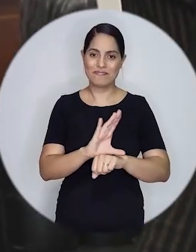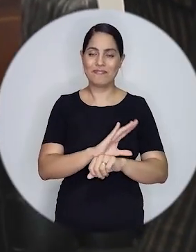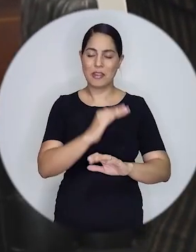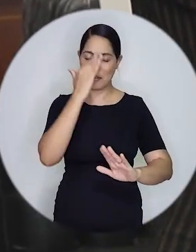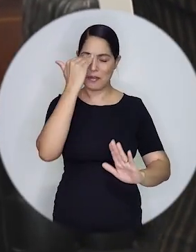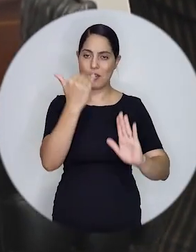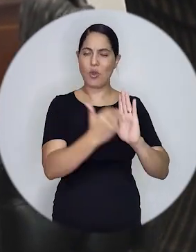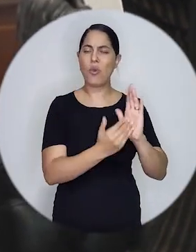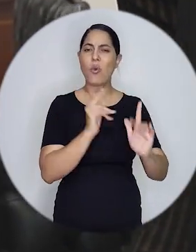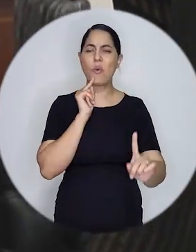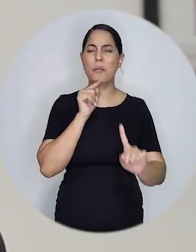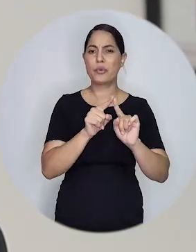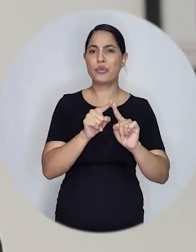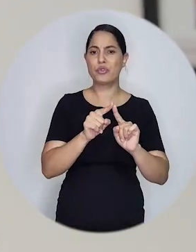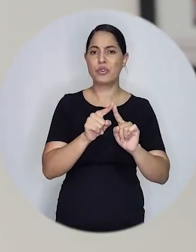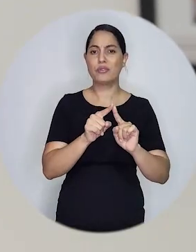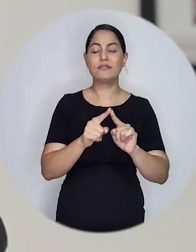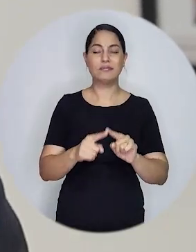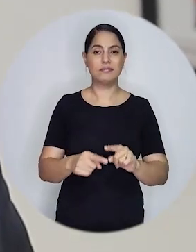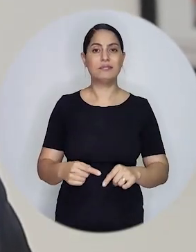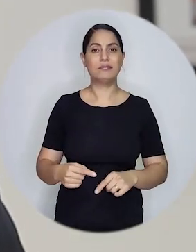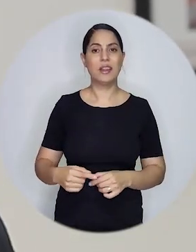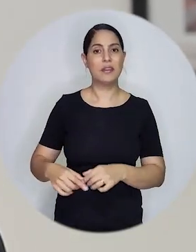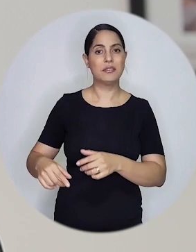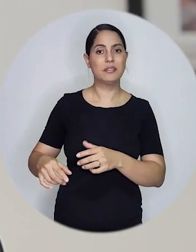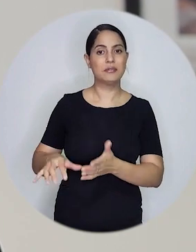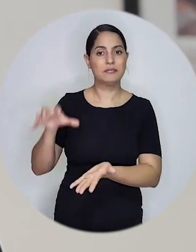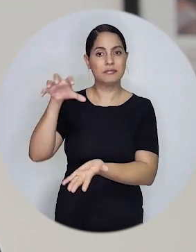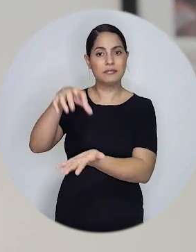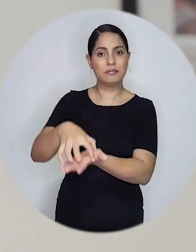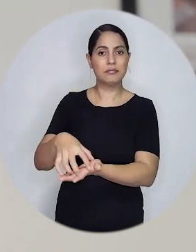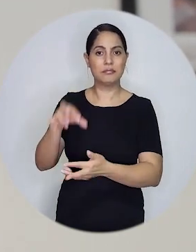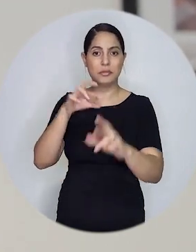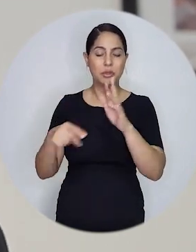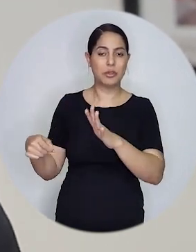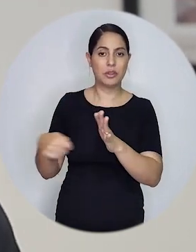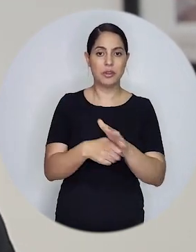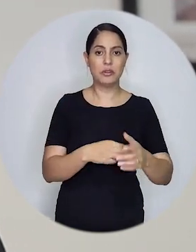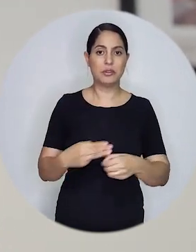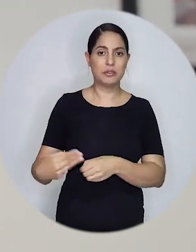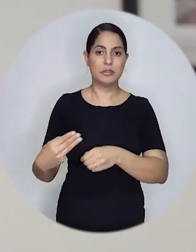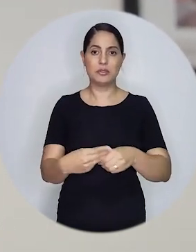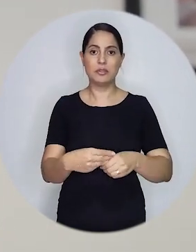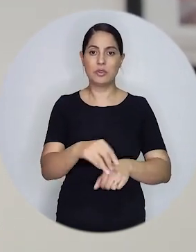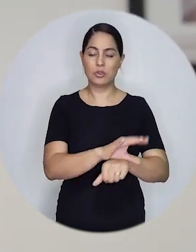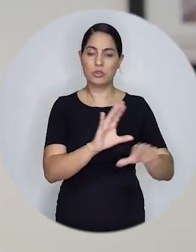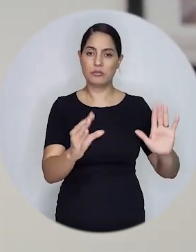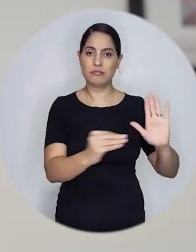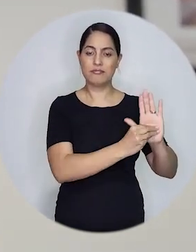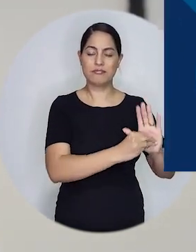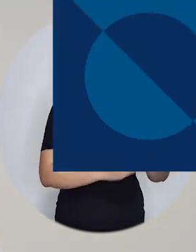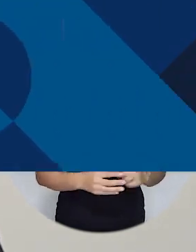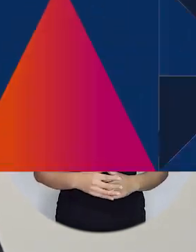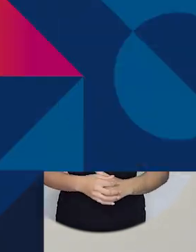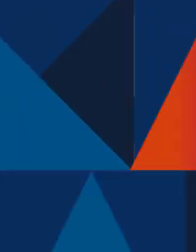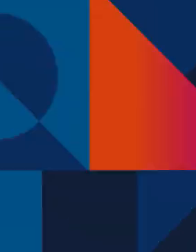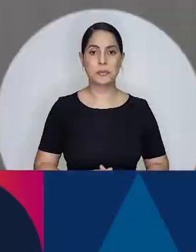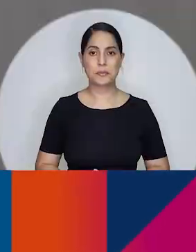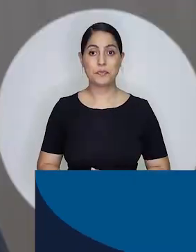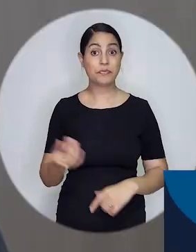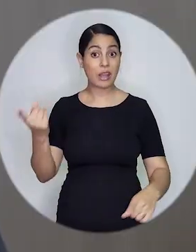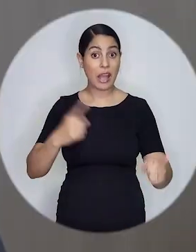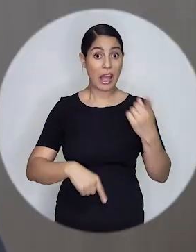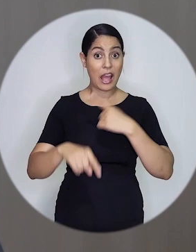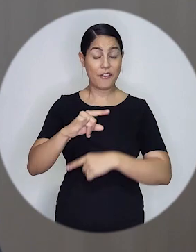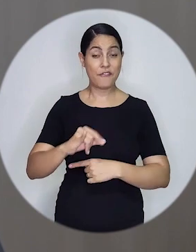o melhor encaminhamento com essa previsão constitucional e inclusão das procuradorias municipais em texto constitucional.